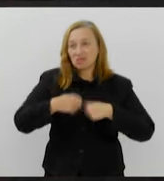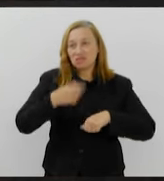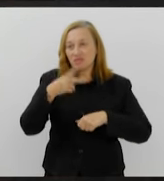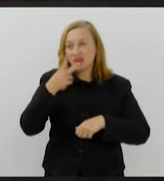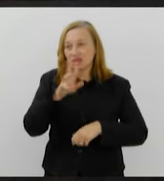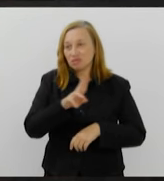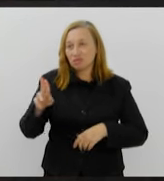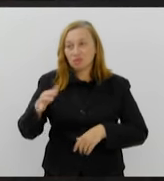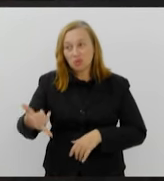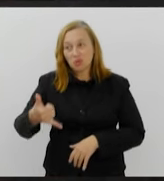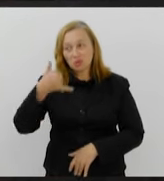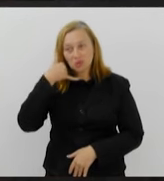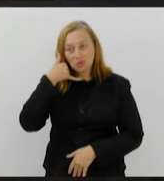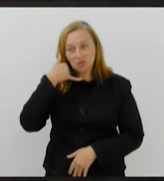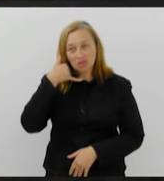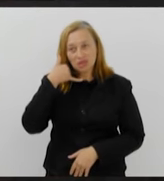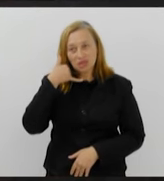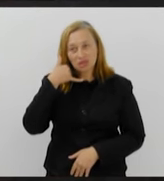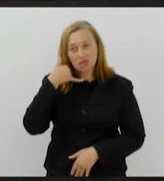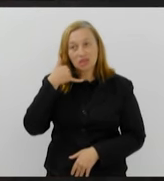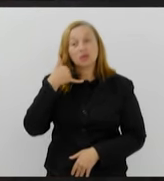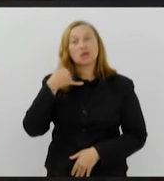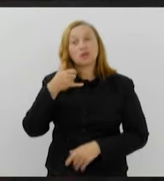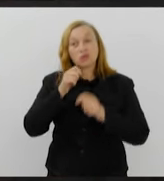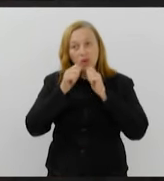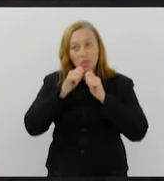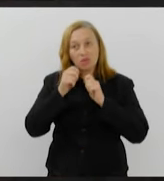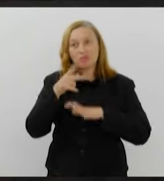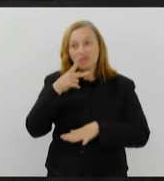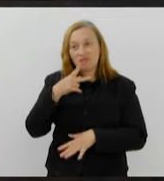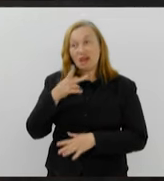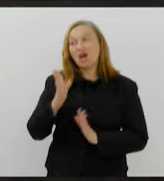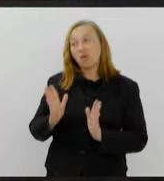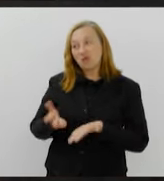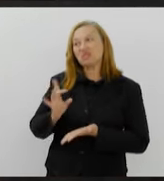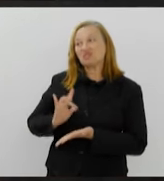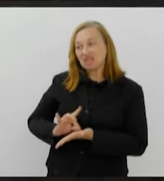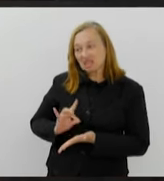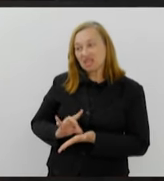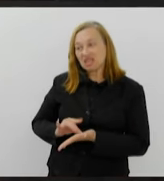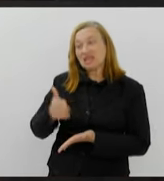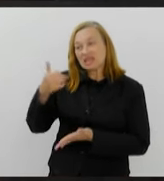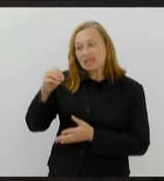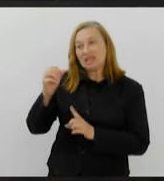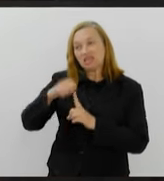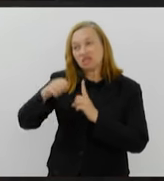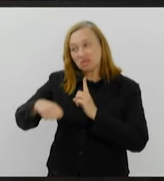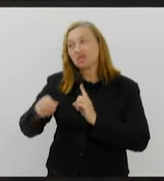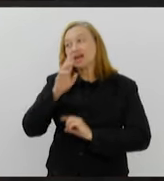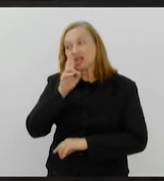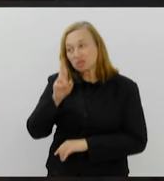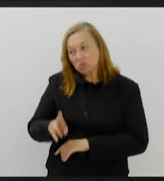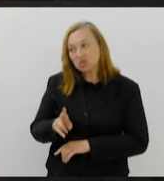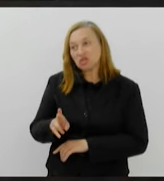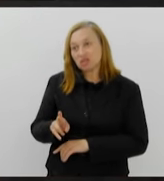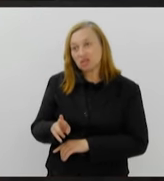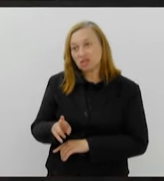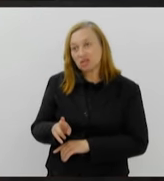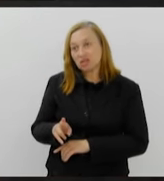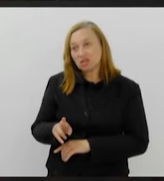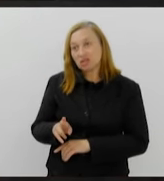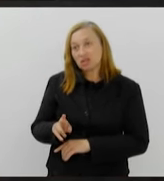receber a ligação do repórter para falar assim Hoje realmente passado 10 meses Tá respondido que esse é